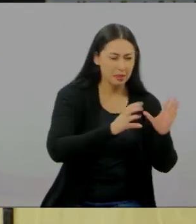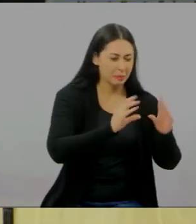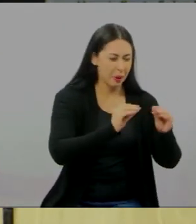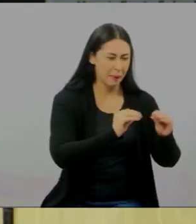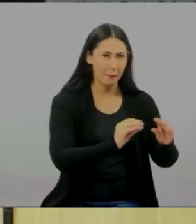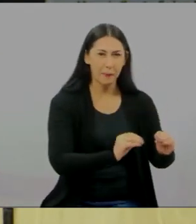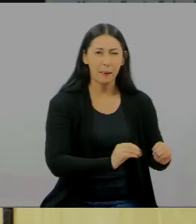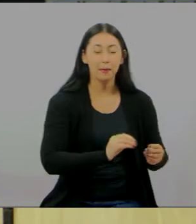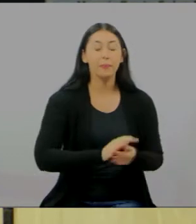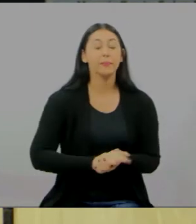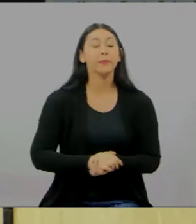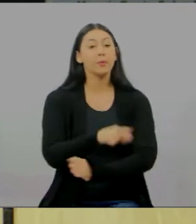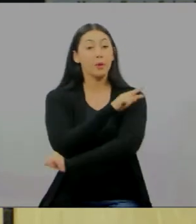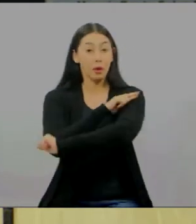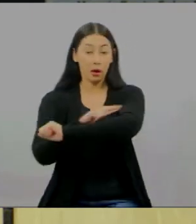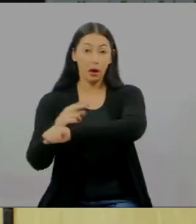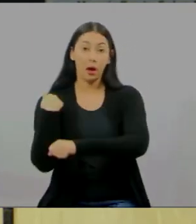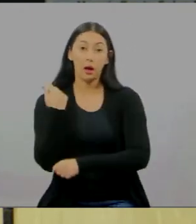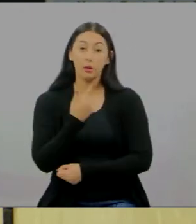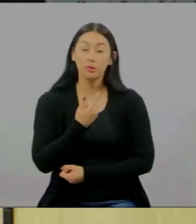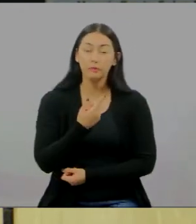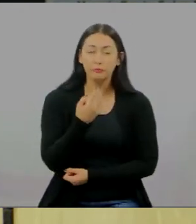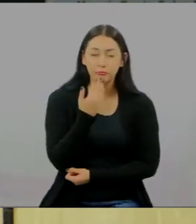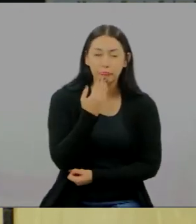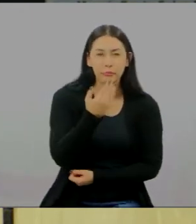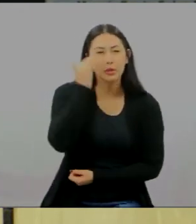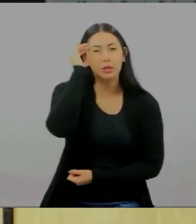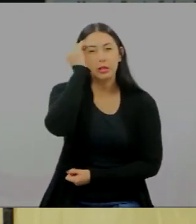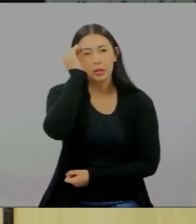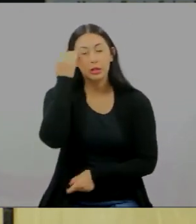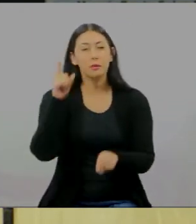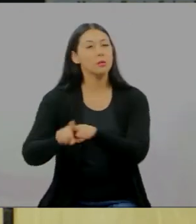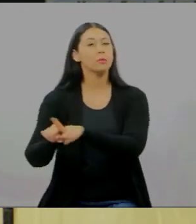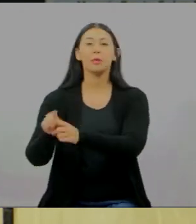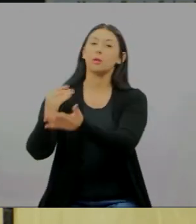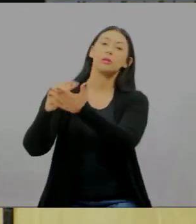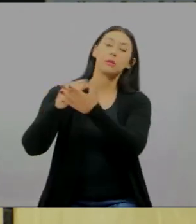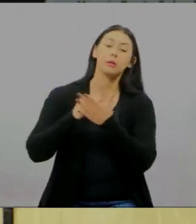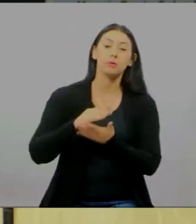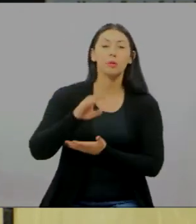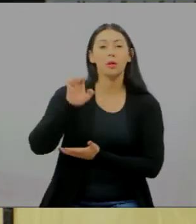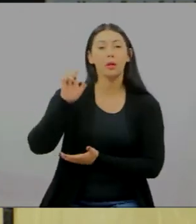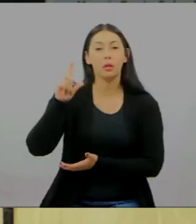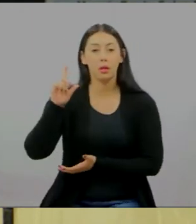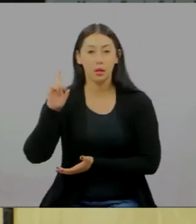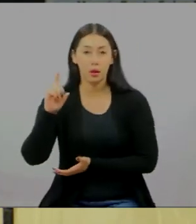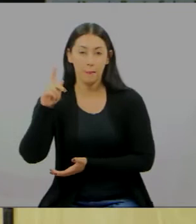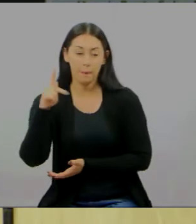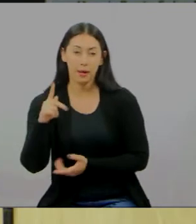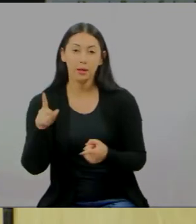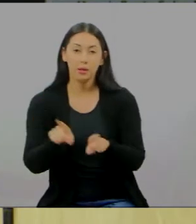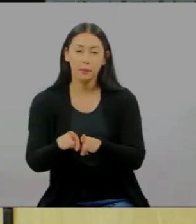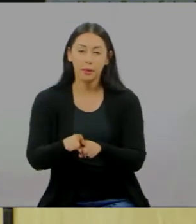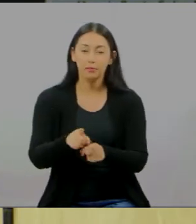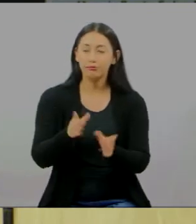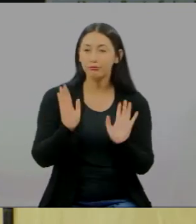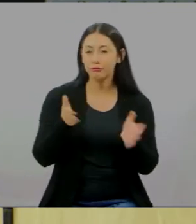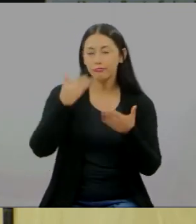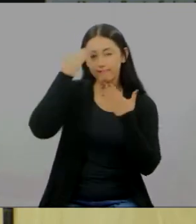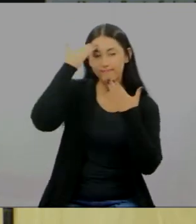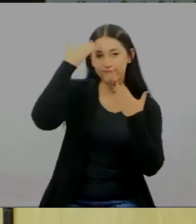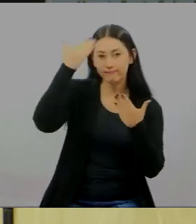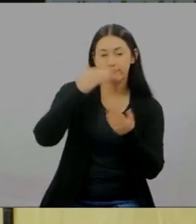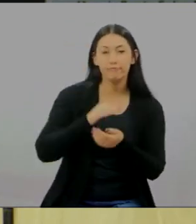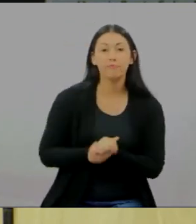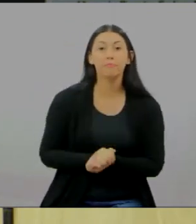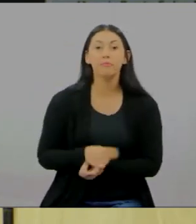Assim sendo, muito respeitosamente, recorremos à compreensão e aos préstimos desta concessionária e, antecipando agradecimento pela atenção dispensada,